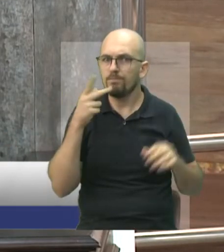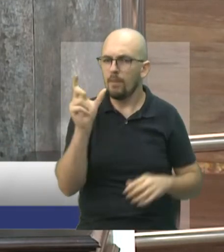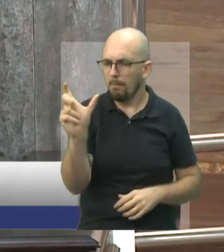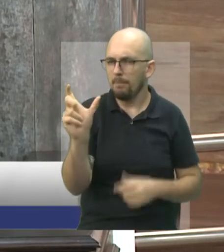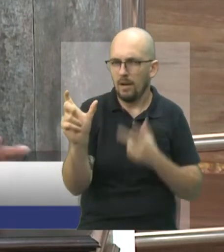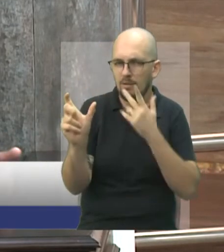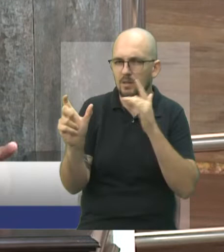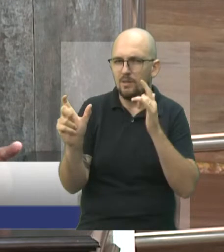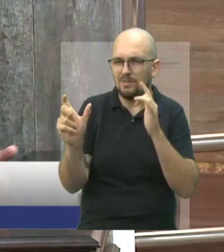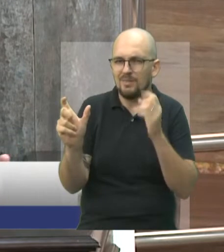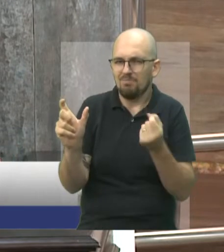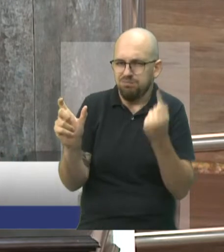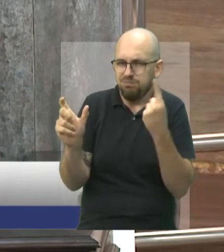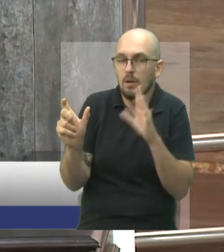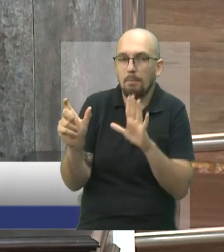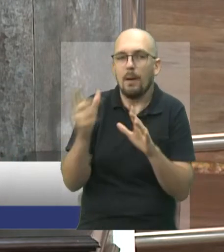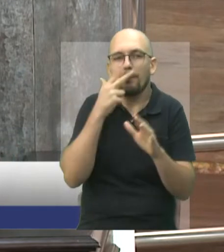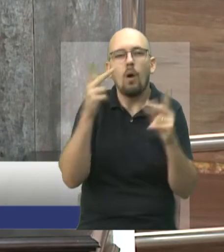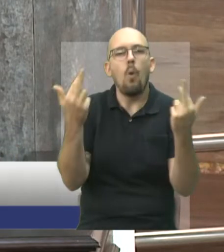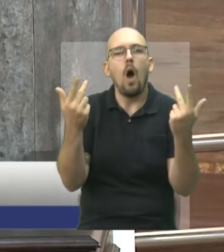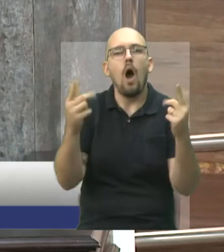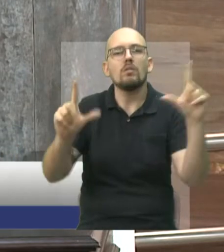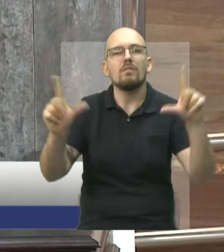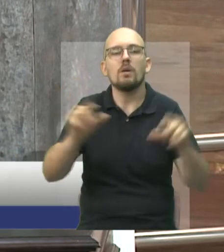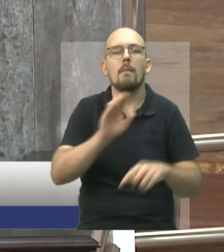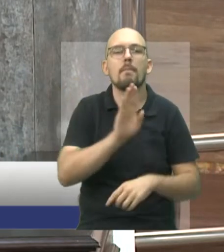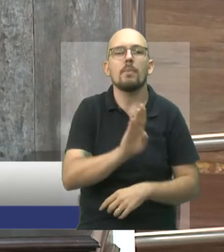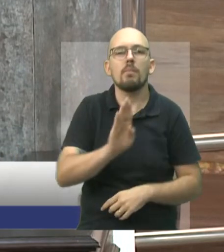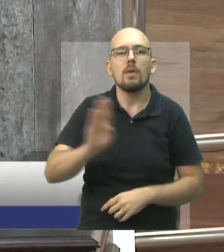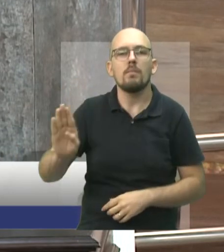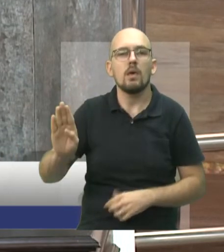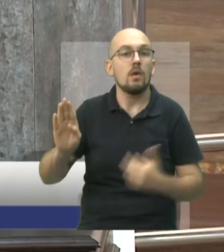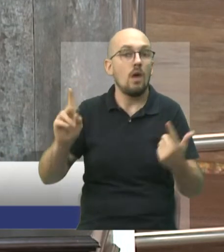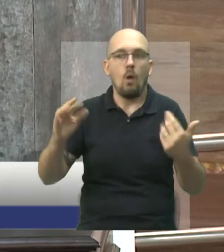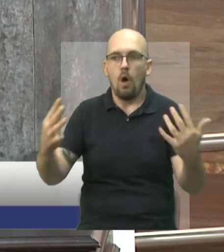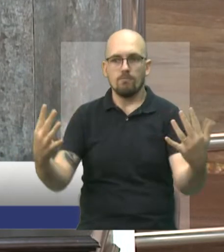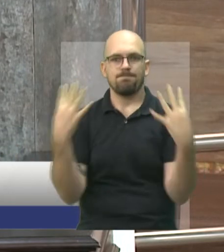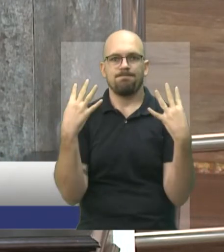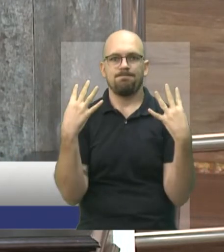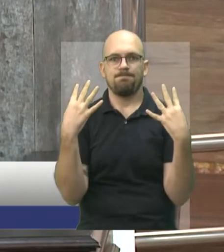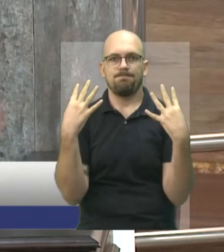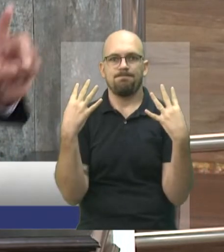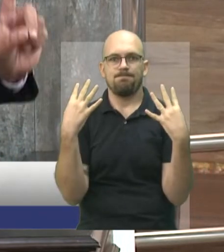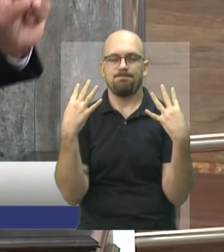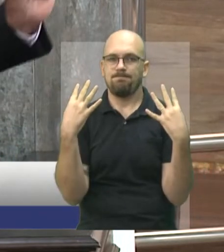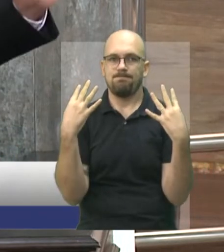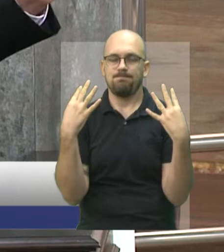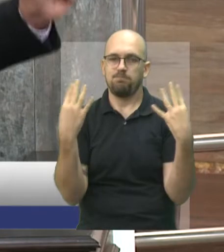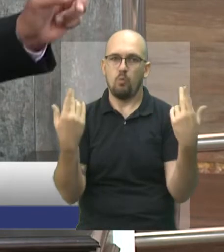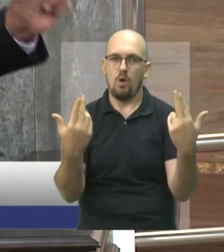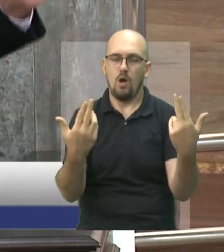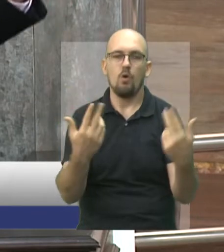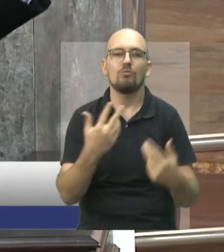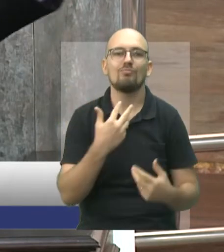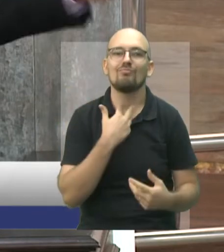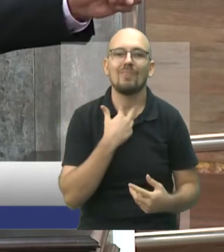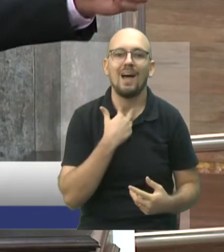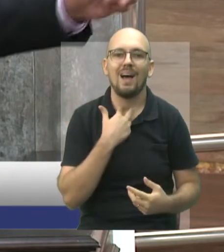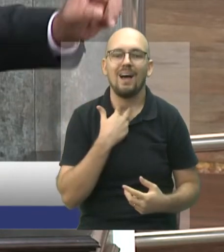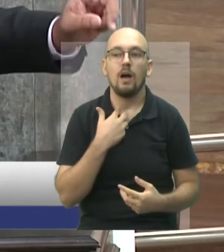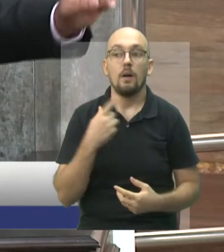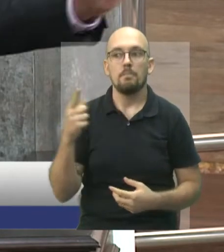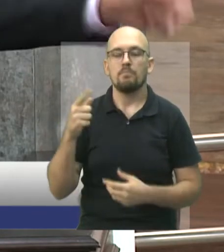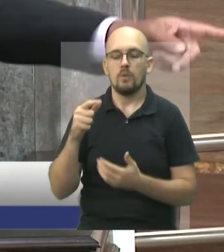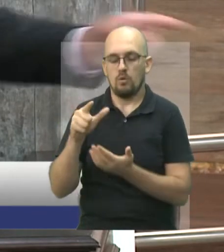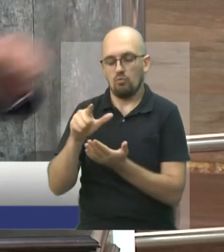chulo aí, mas ficou um Big Brother. Né? Aqui hoje nós não estamos mais sujeitos à interpretação que um